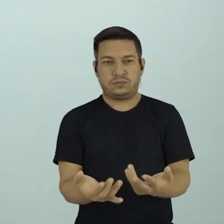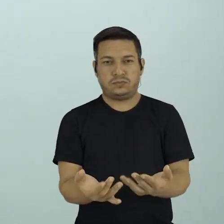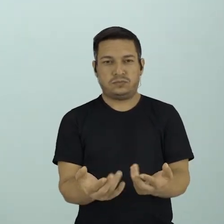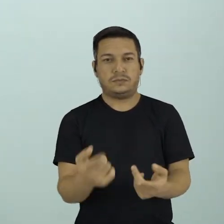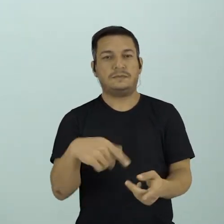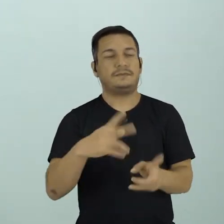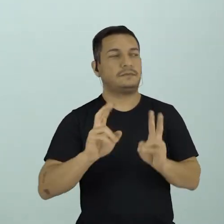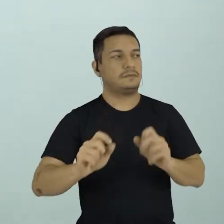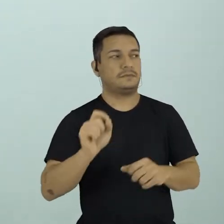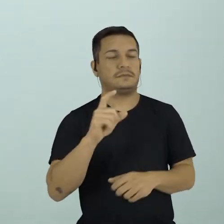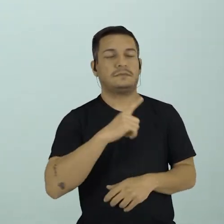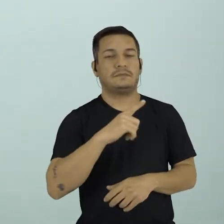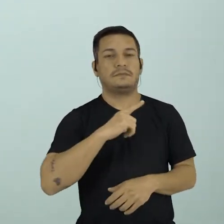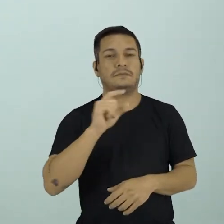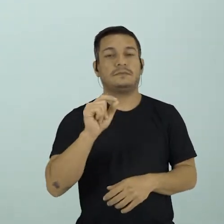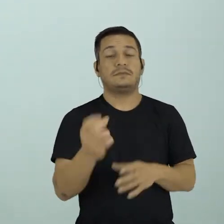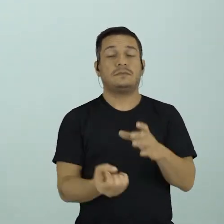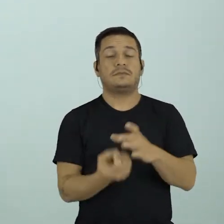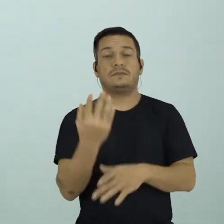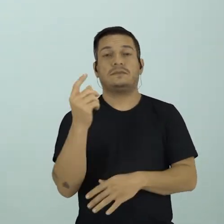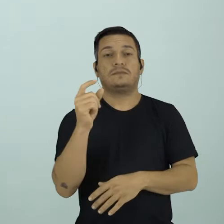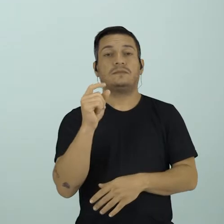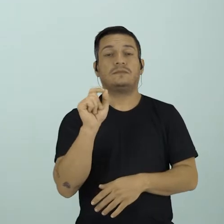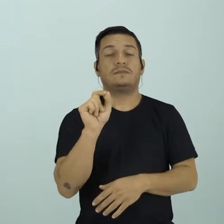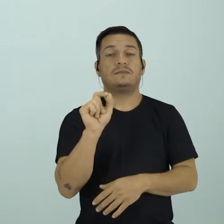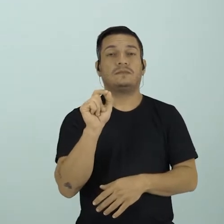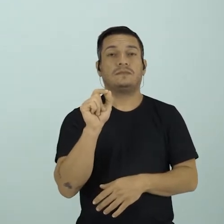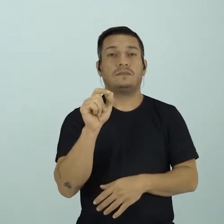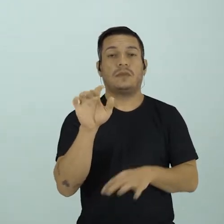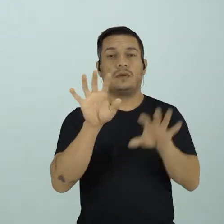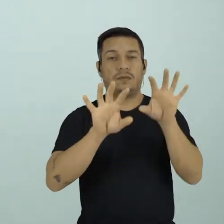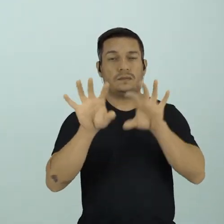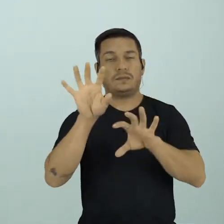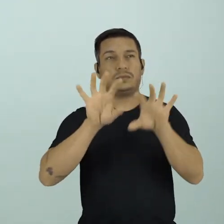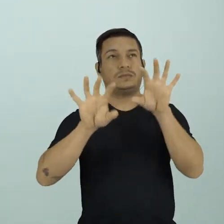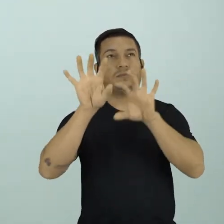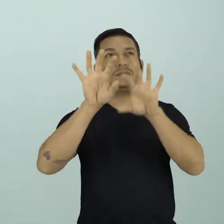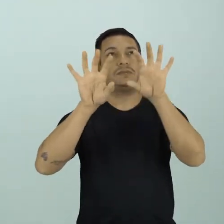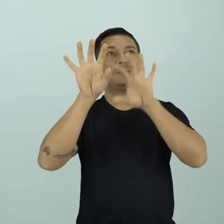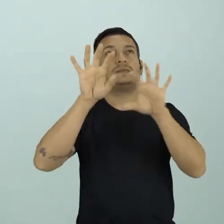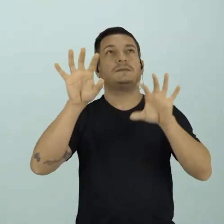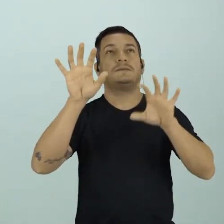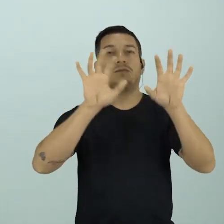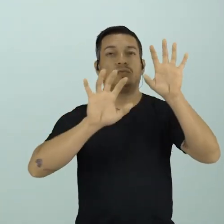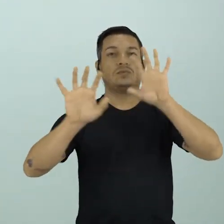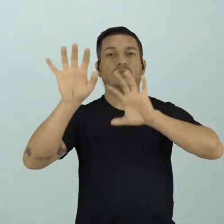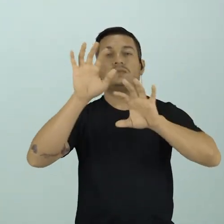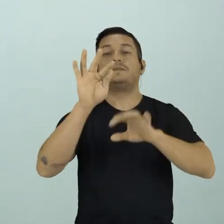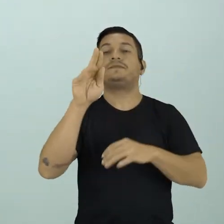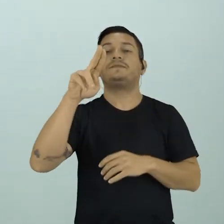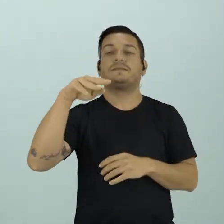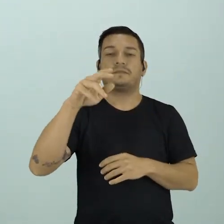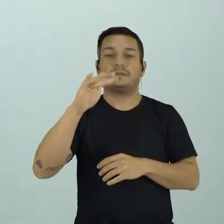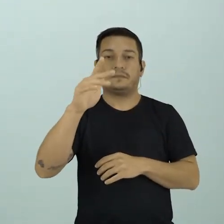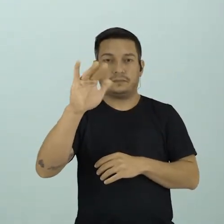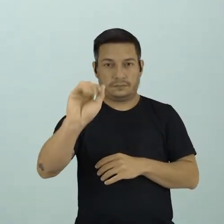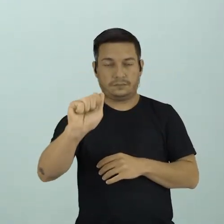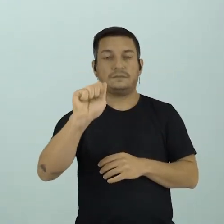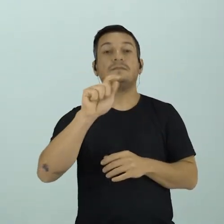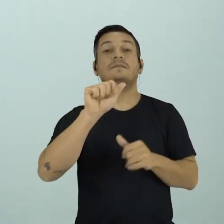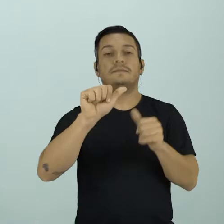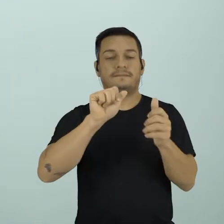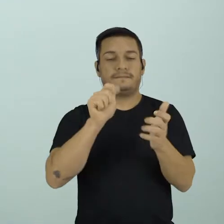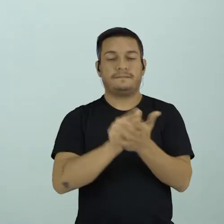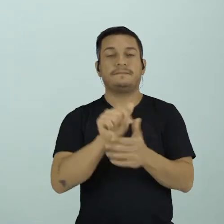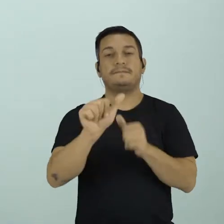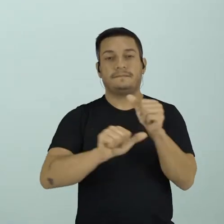percebe que houve o quê? Houve o surgimento de fumaça, não é verdade? E o papel ele foi transformado